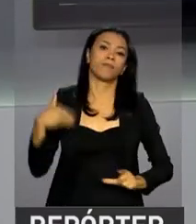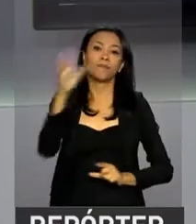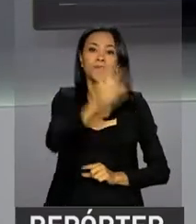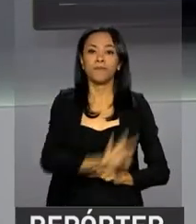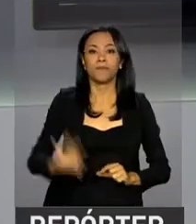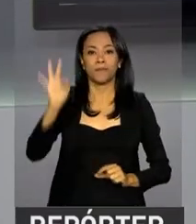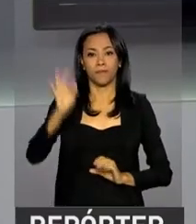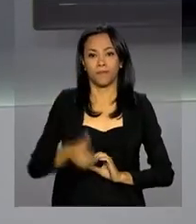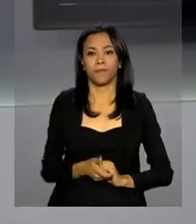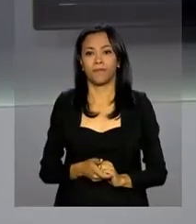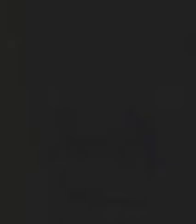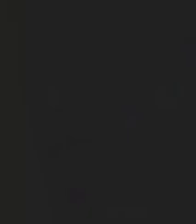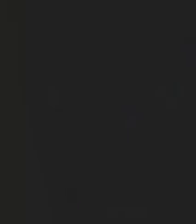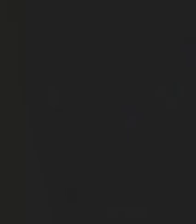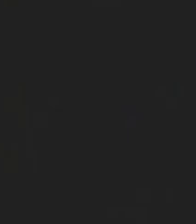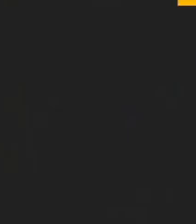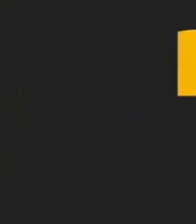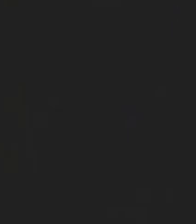federal